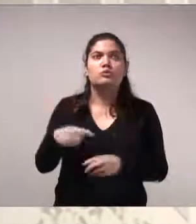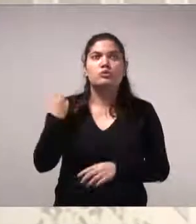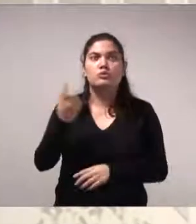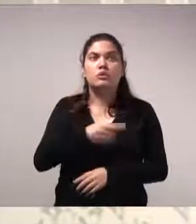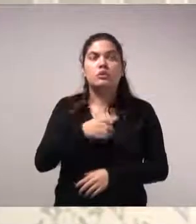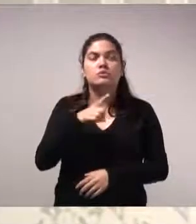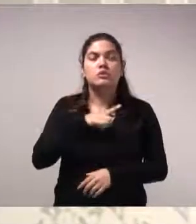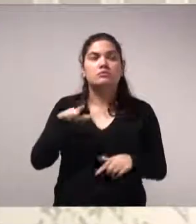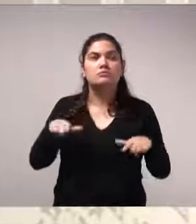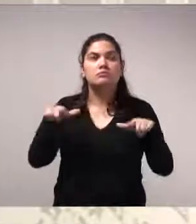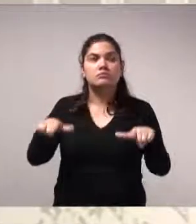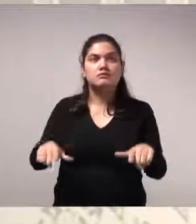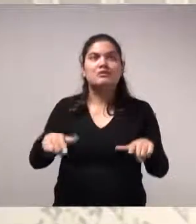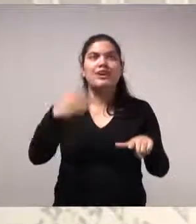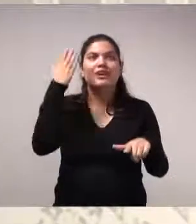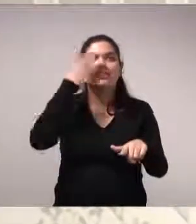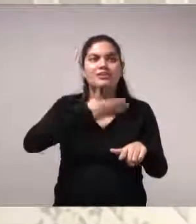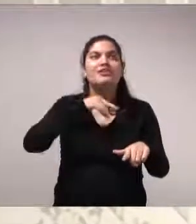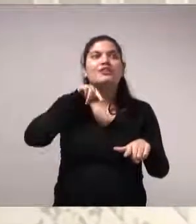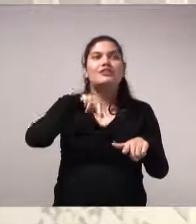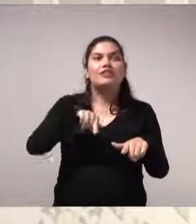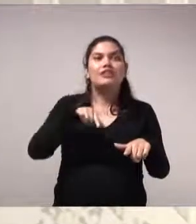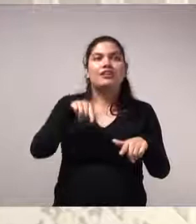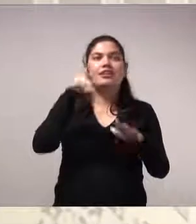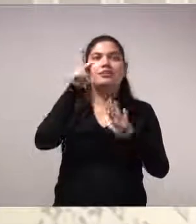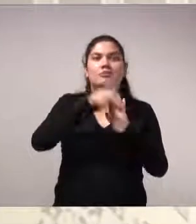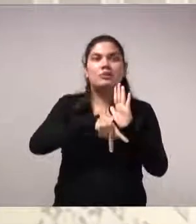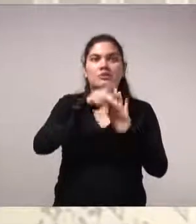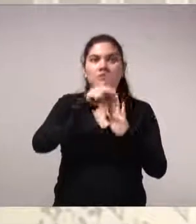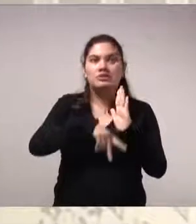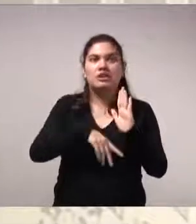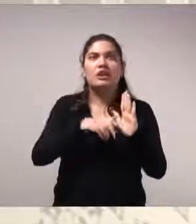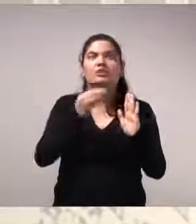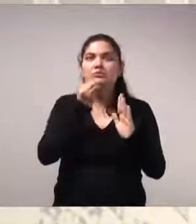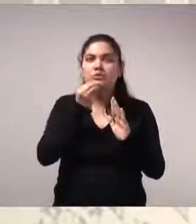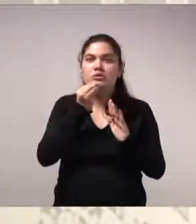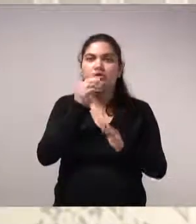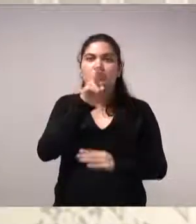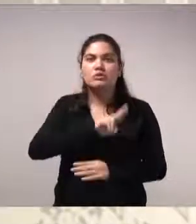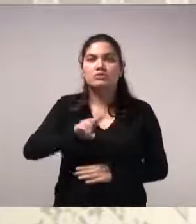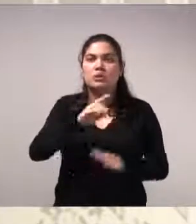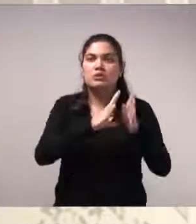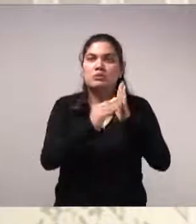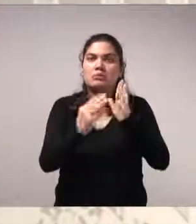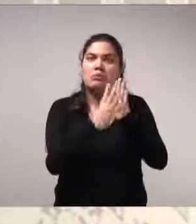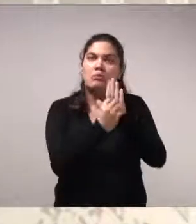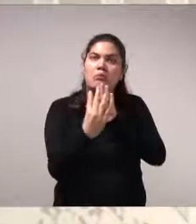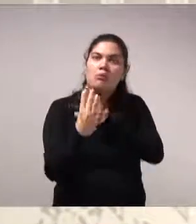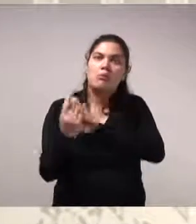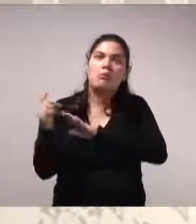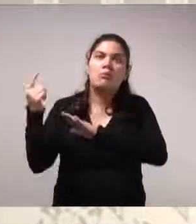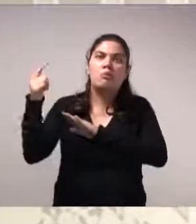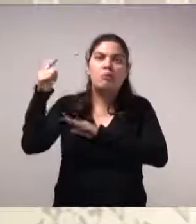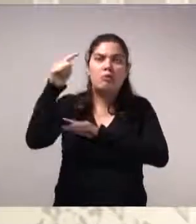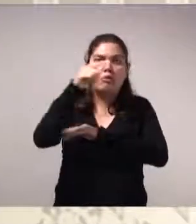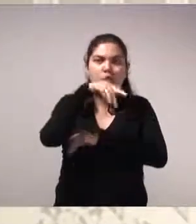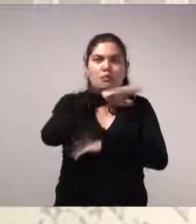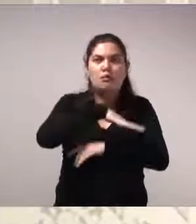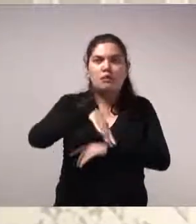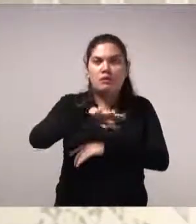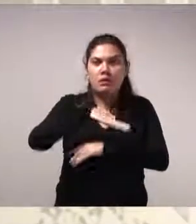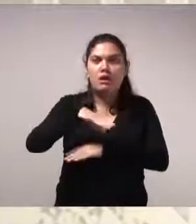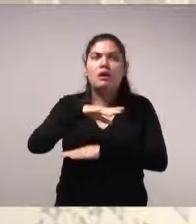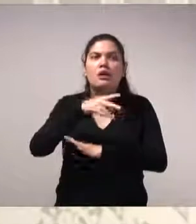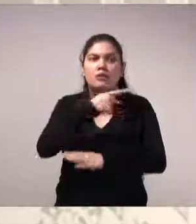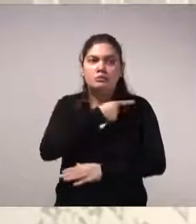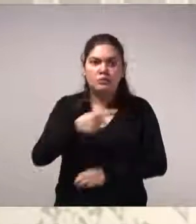certificação, o reconhecimento de que aquele projeto poderia ser utilizado como modelo para outras instituições da administração pública. Então,